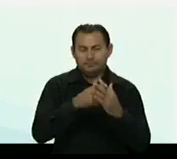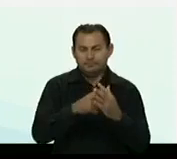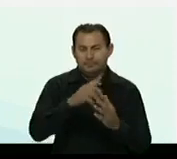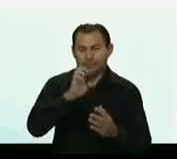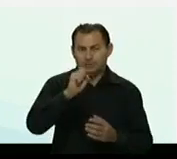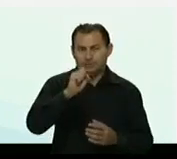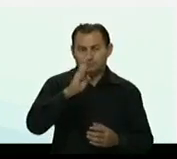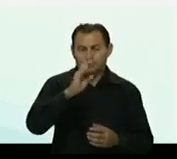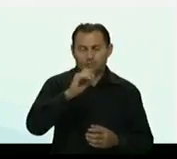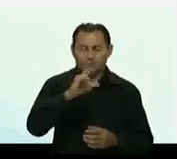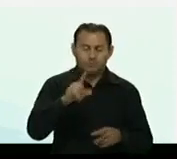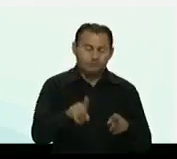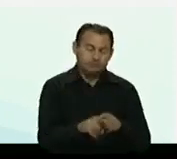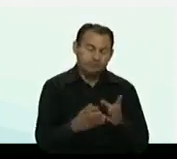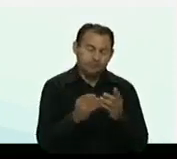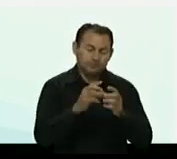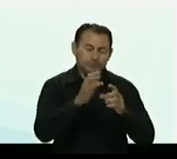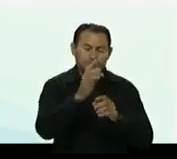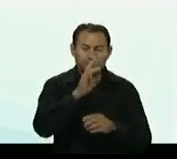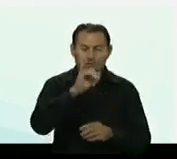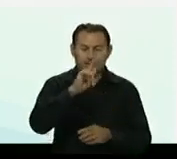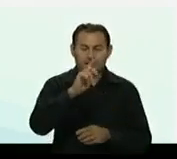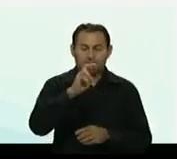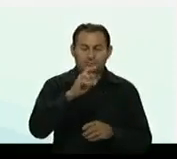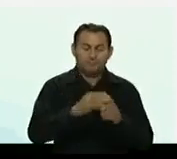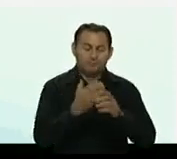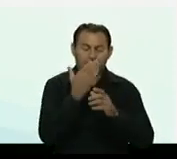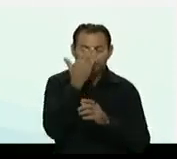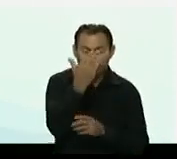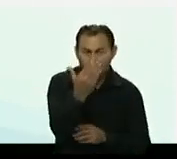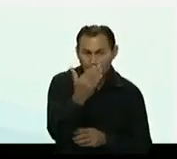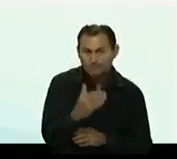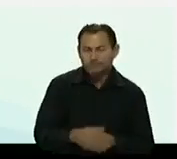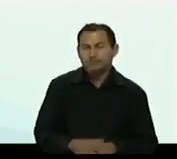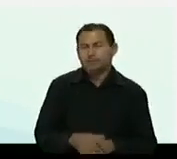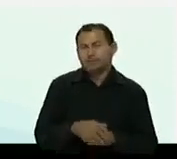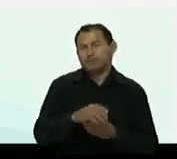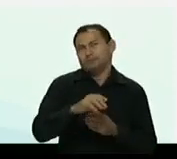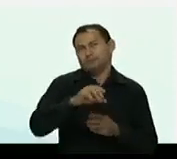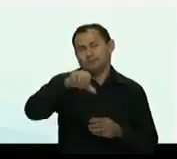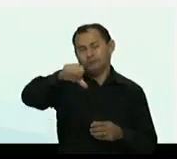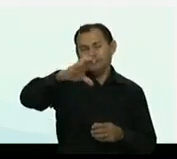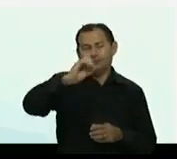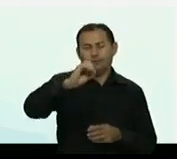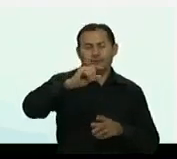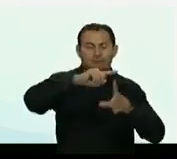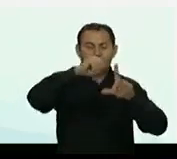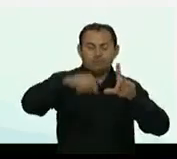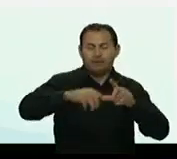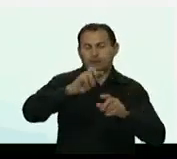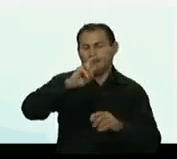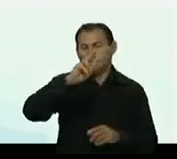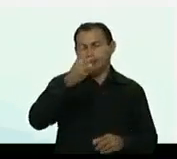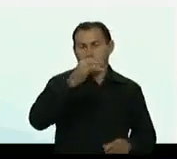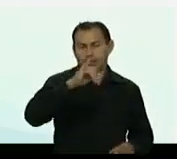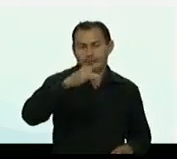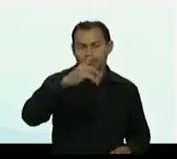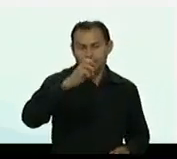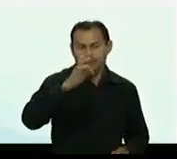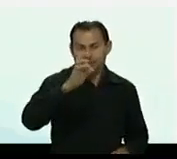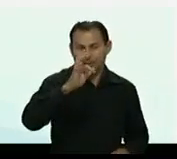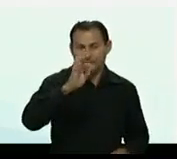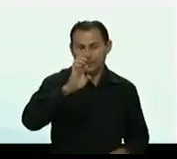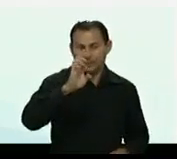esboço de um triângulo retângulo. Na frente do ângulo de 90 graus, temos a hipotenusa,